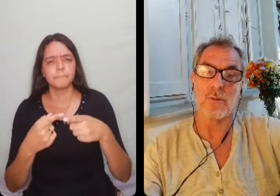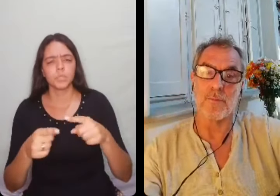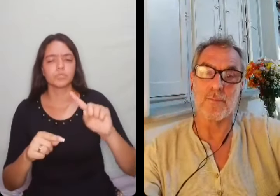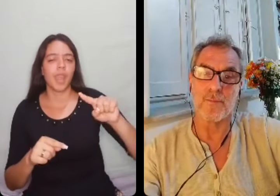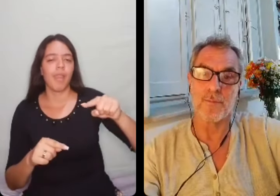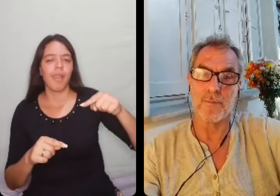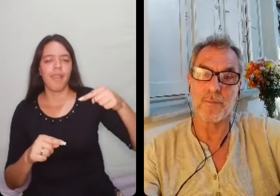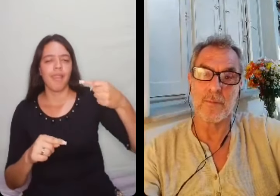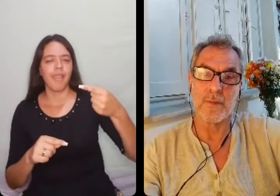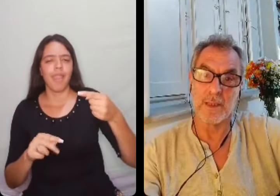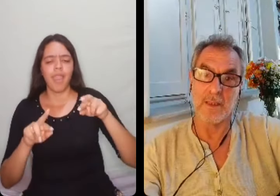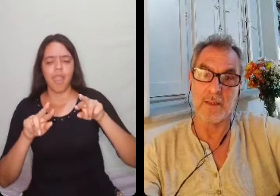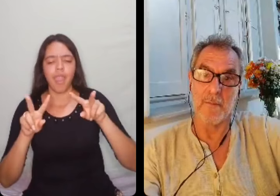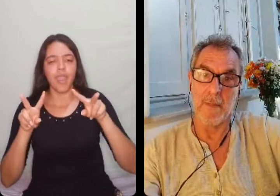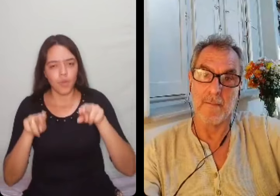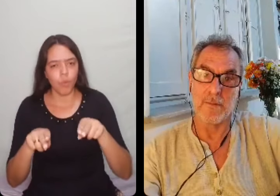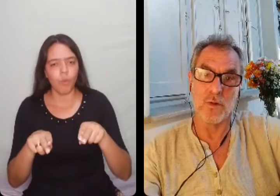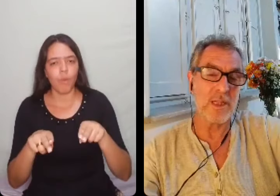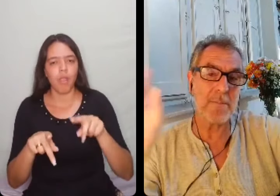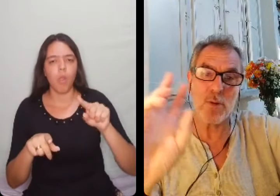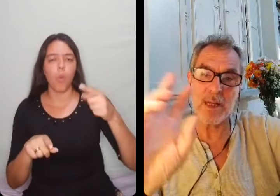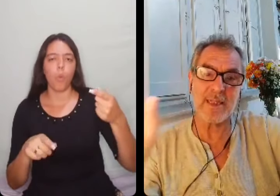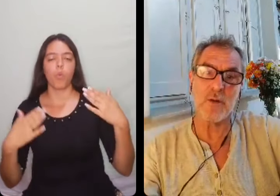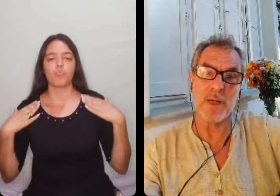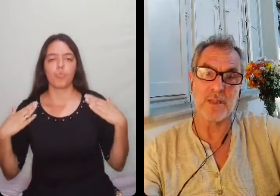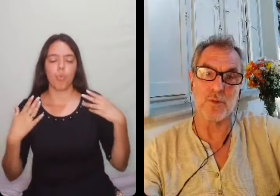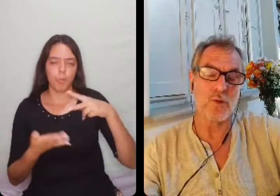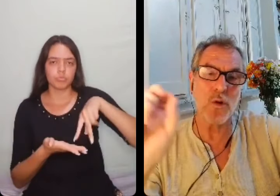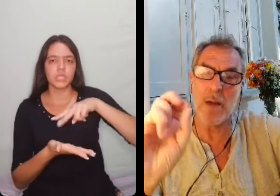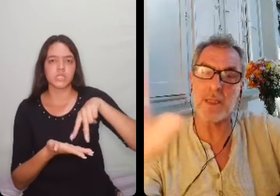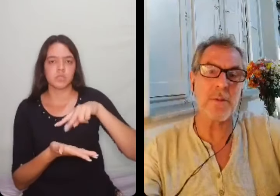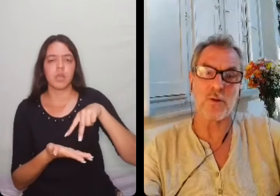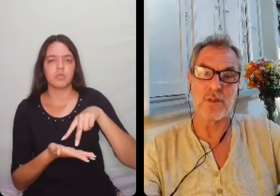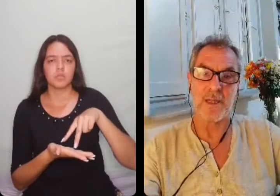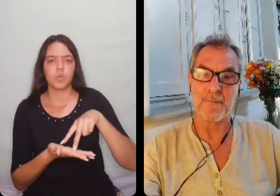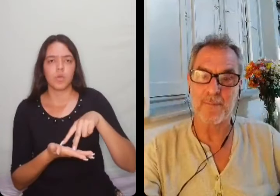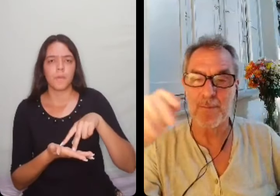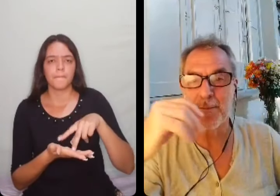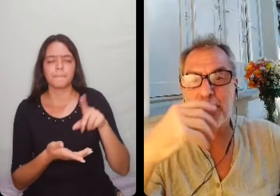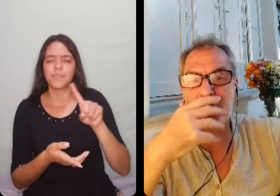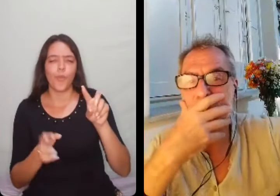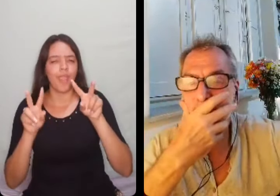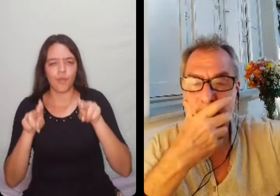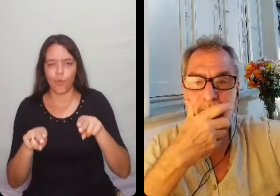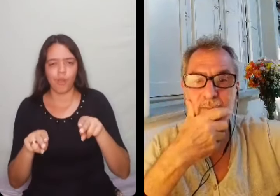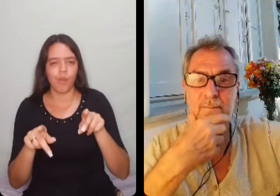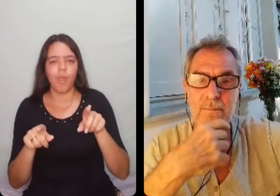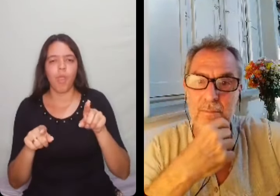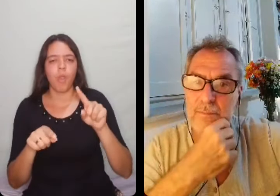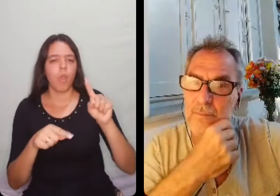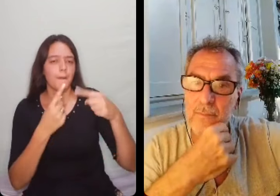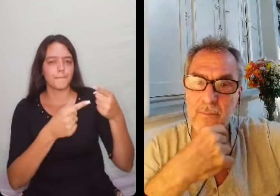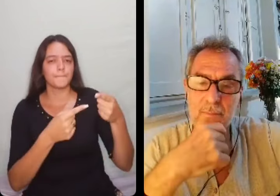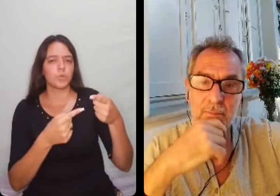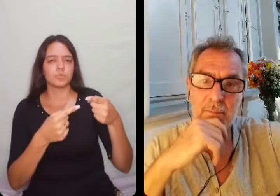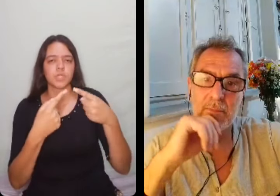dançando. Então, não tem por que ser o mesmo. Não é a mesma coisa. Incrível.